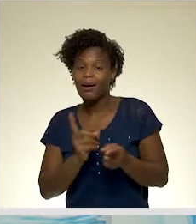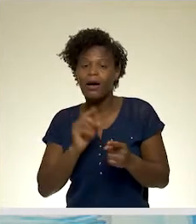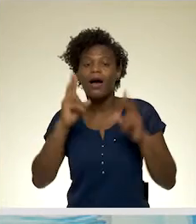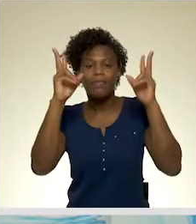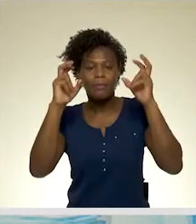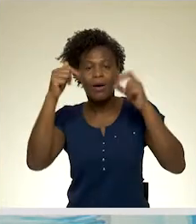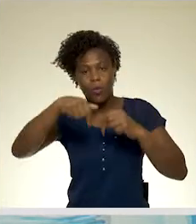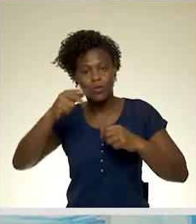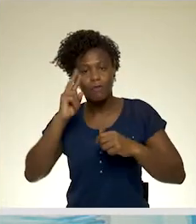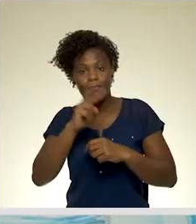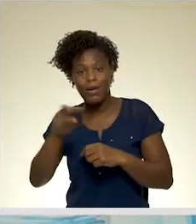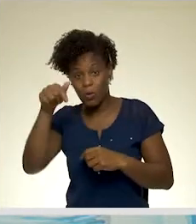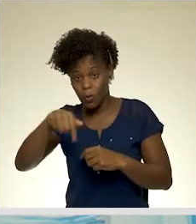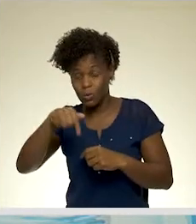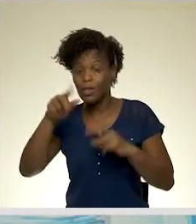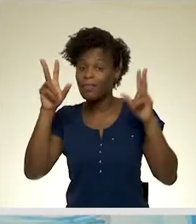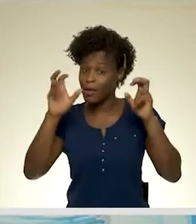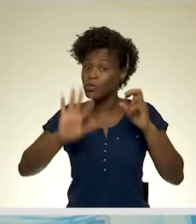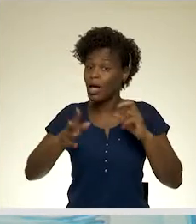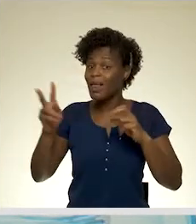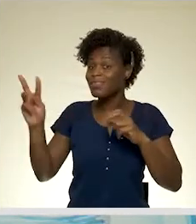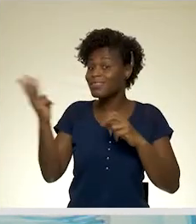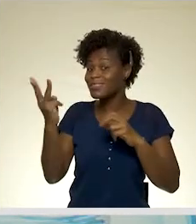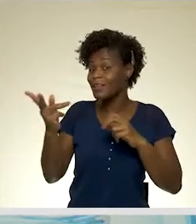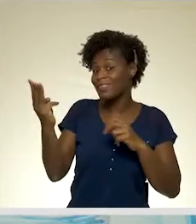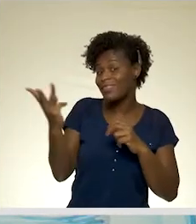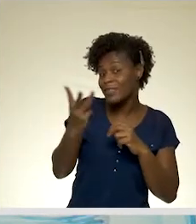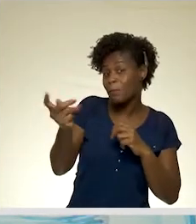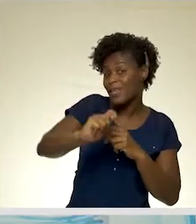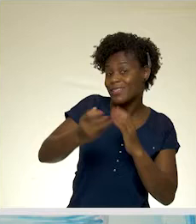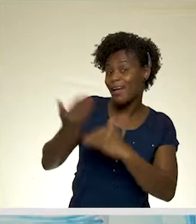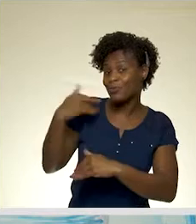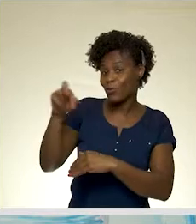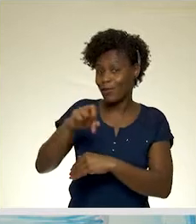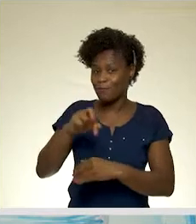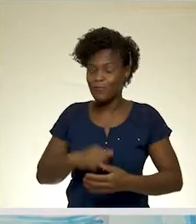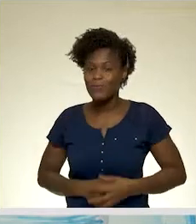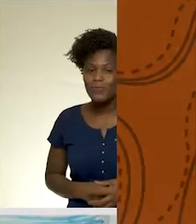vamos ver hoje é o conteúdo do terceiro trimestre do oitavo ano.